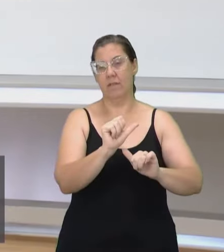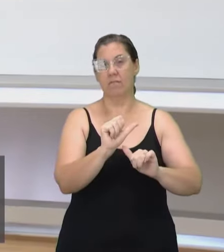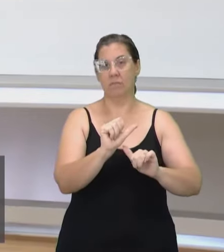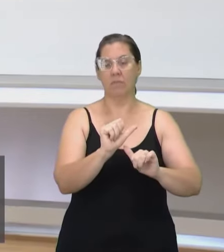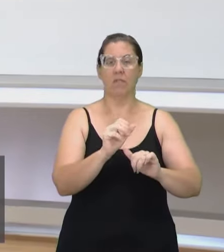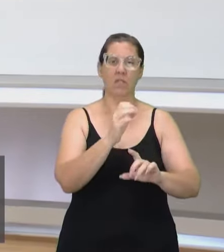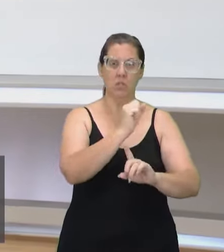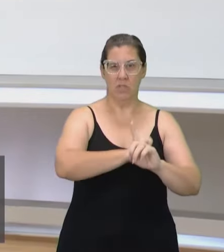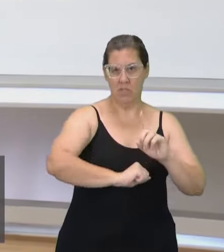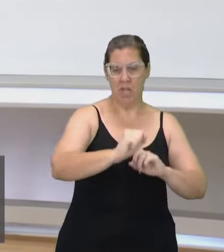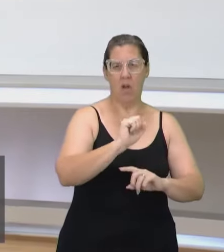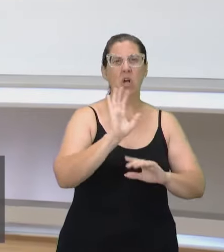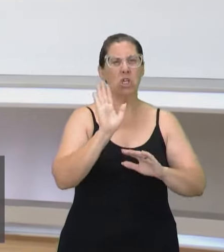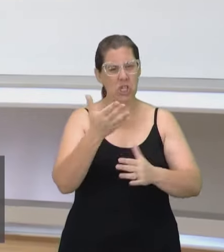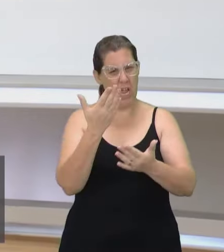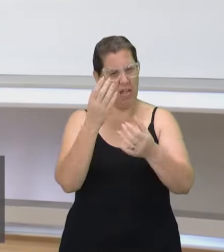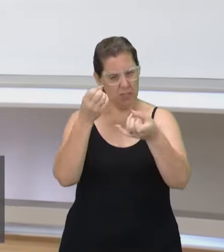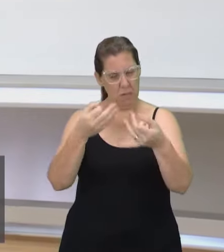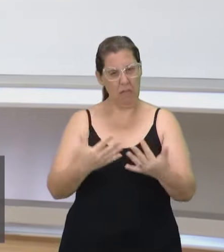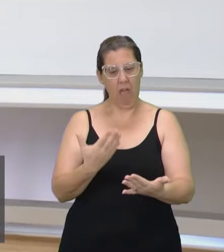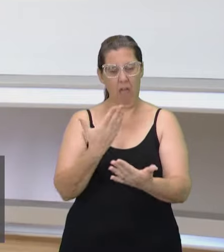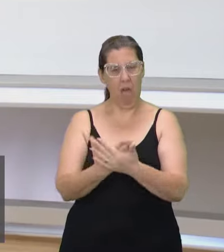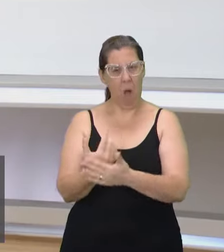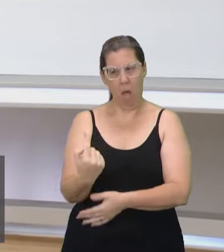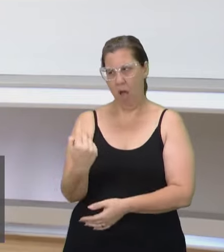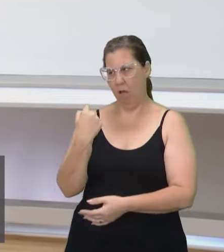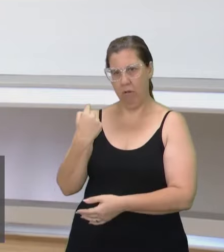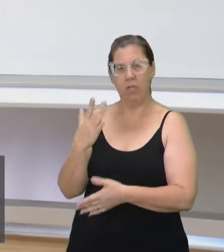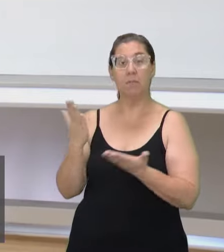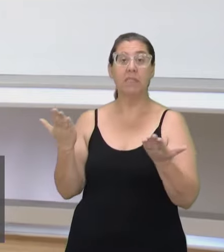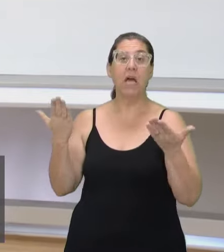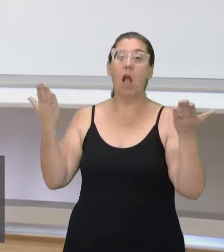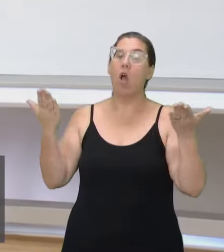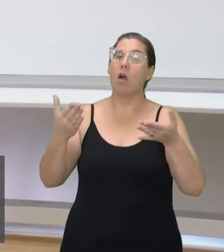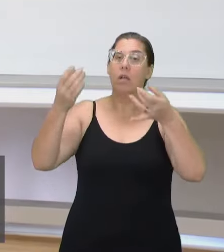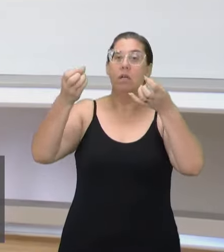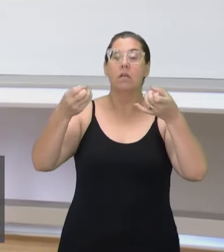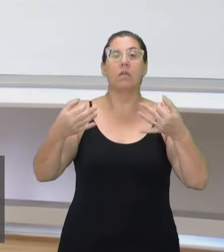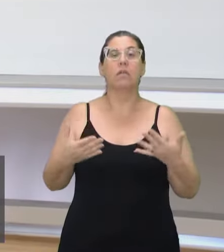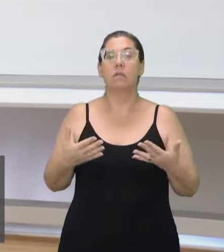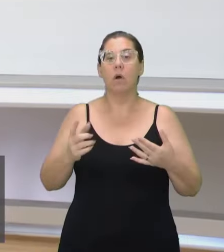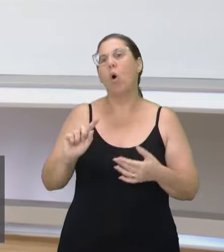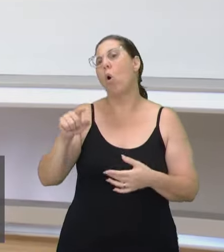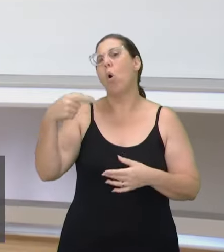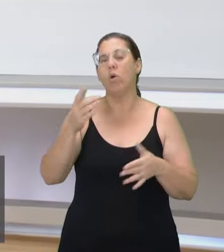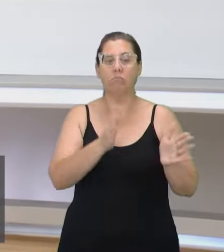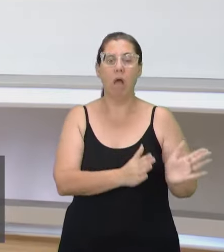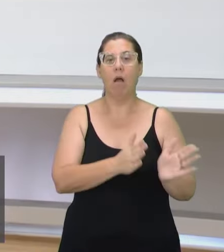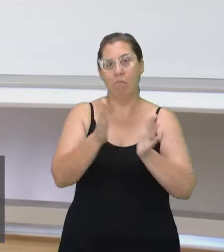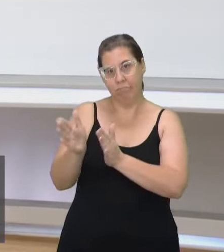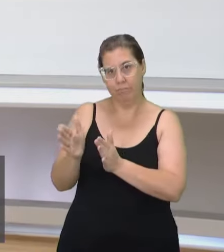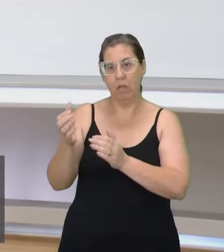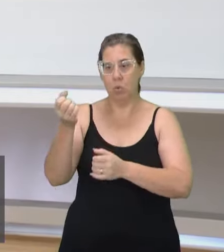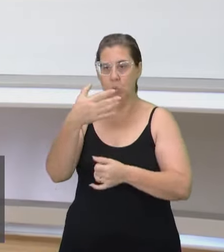Isso foi explicado nas aulas anteriores e agora eu vou falar para vocês essa outra parte